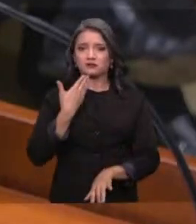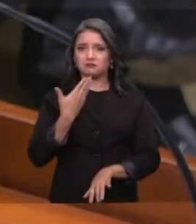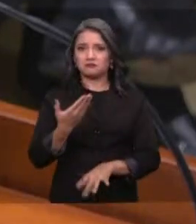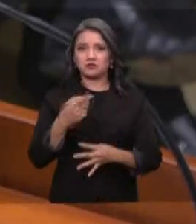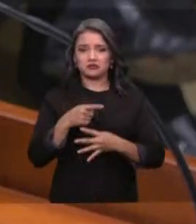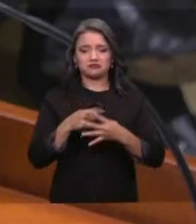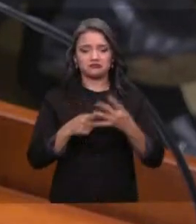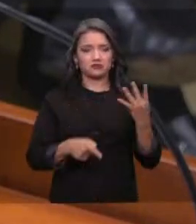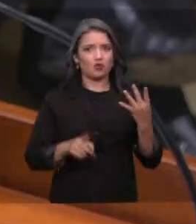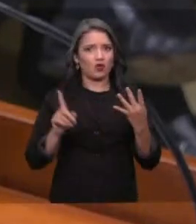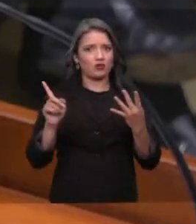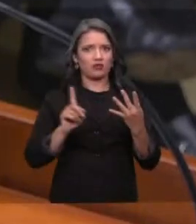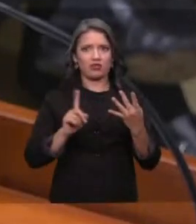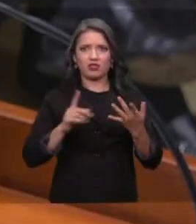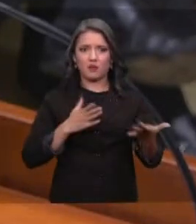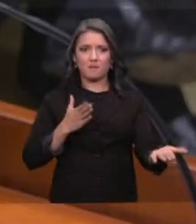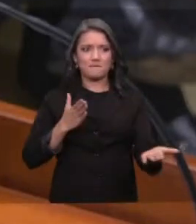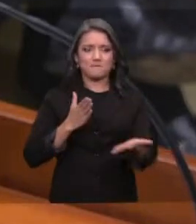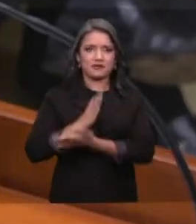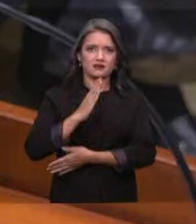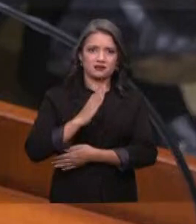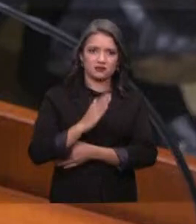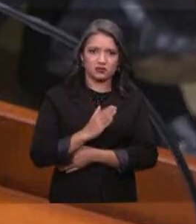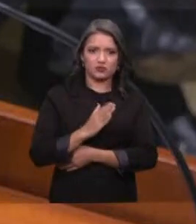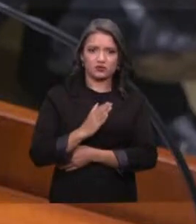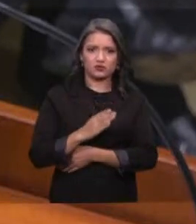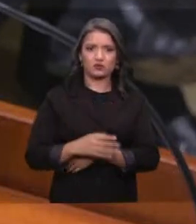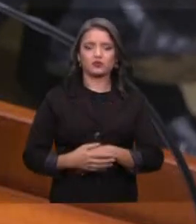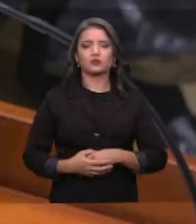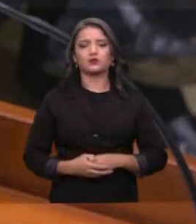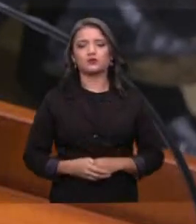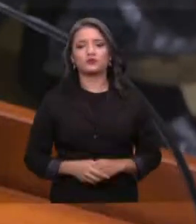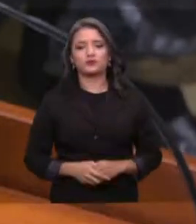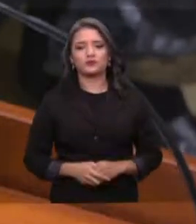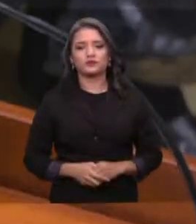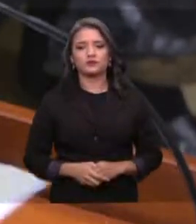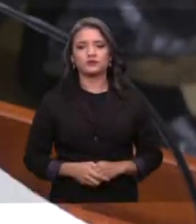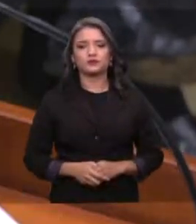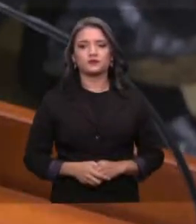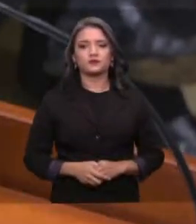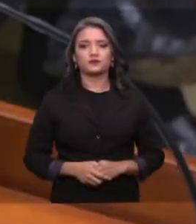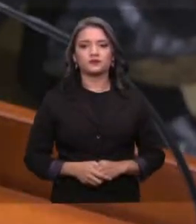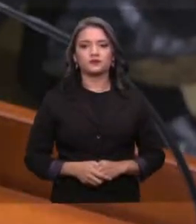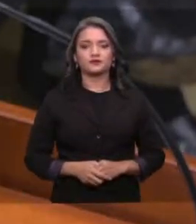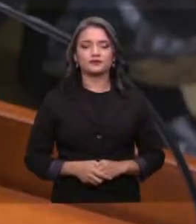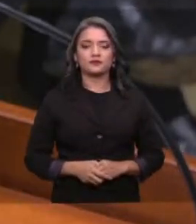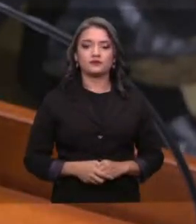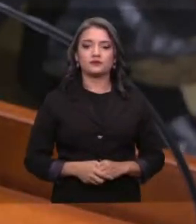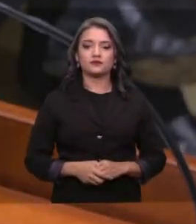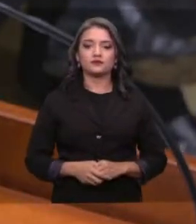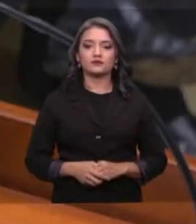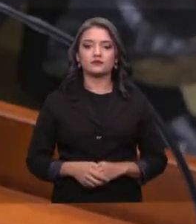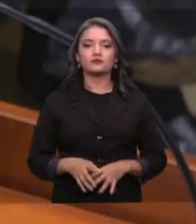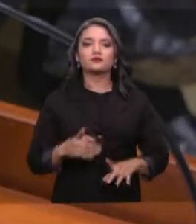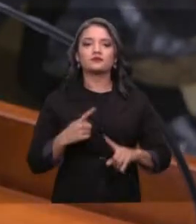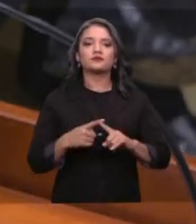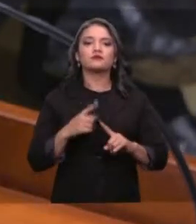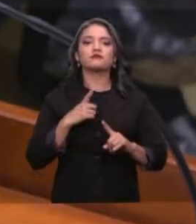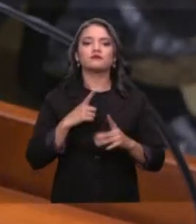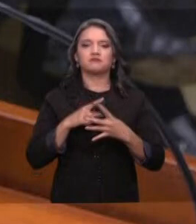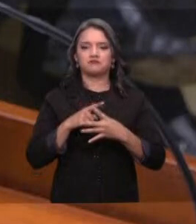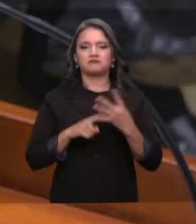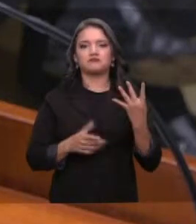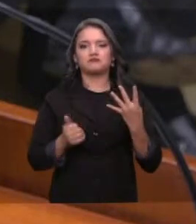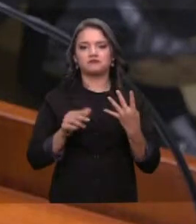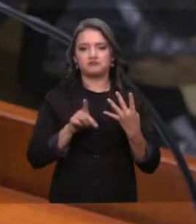pedidos deduzidos nestas quatro ações diretas de inconstitucionalidade, em que se discutem, como já